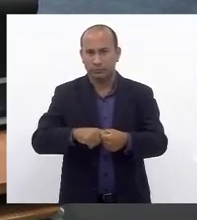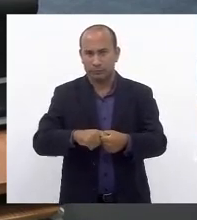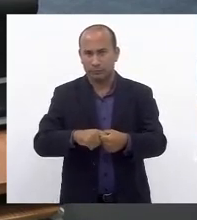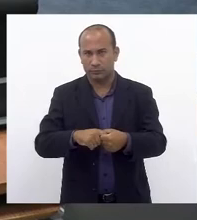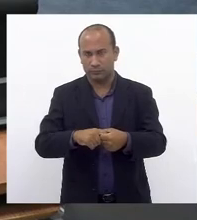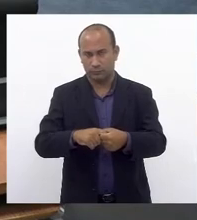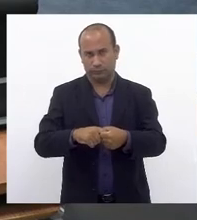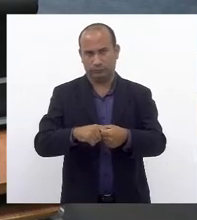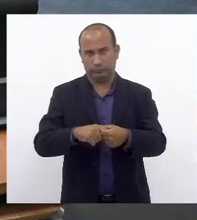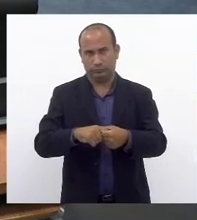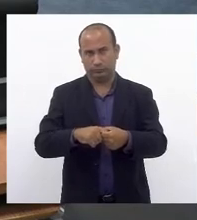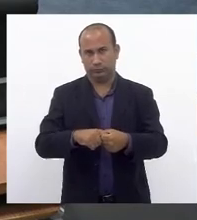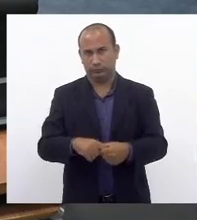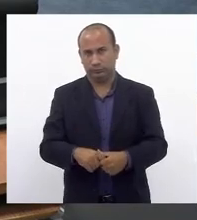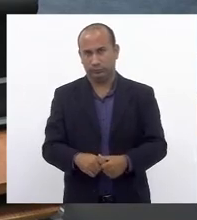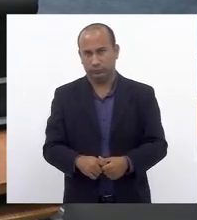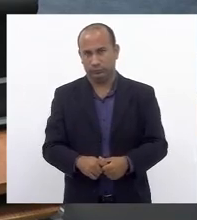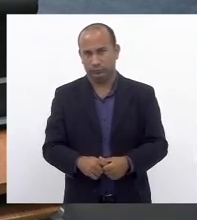retornando ao dado do